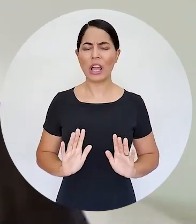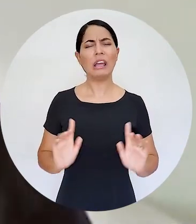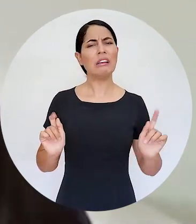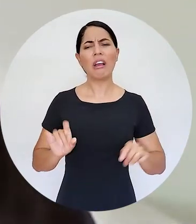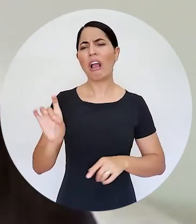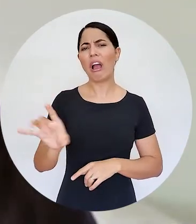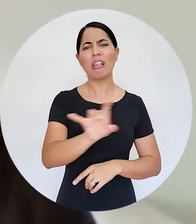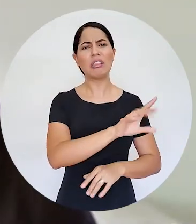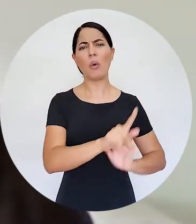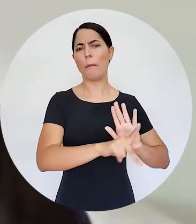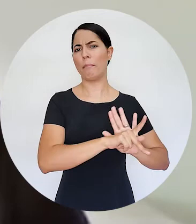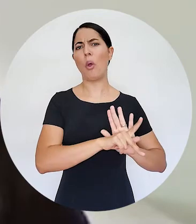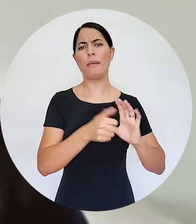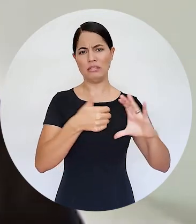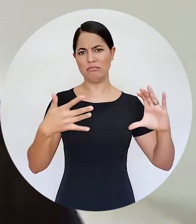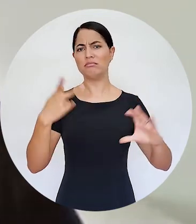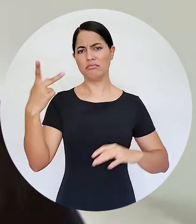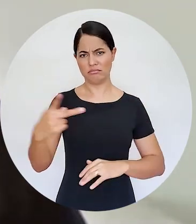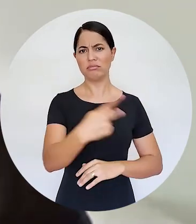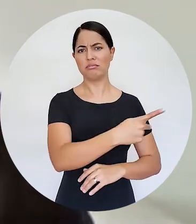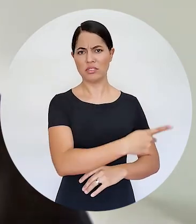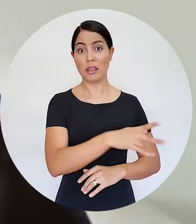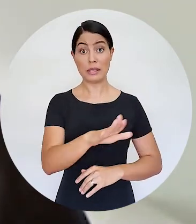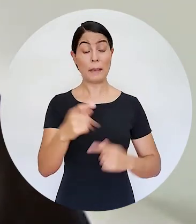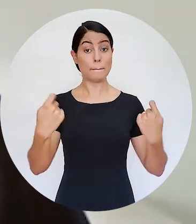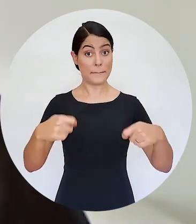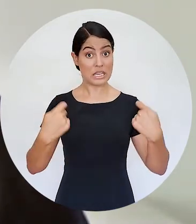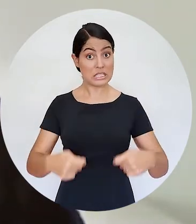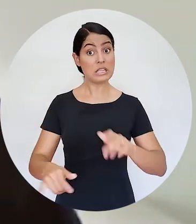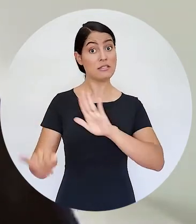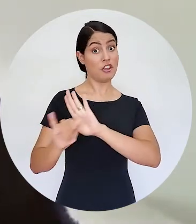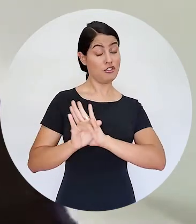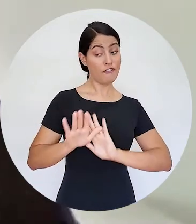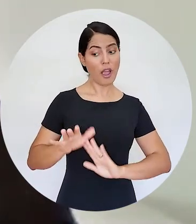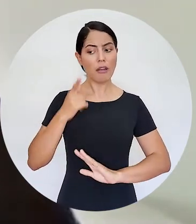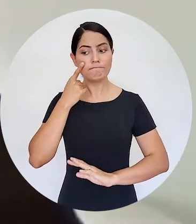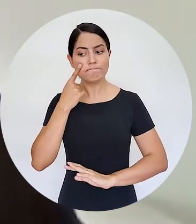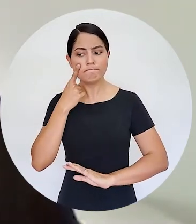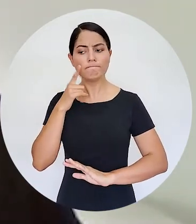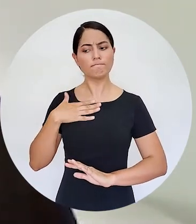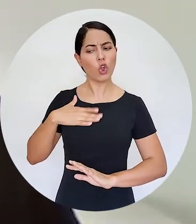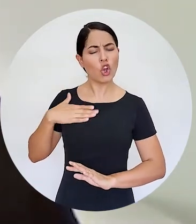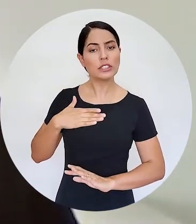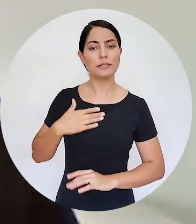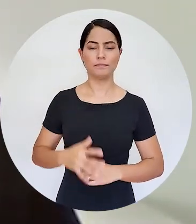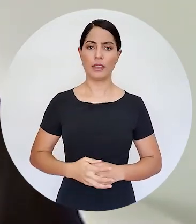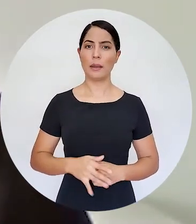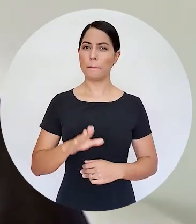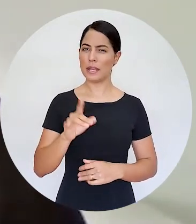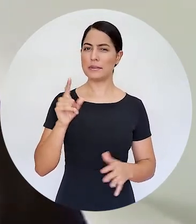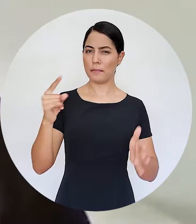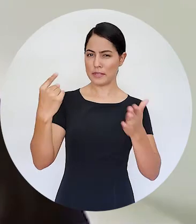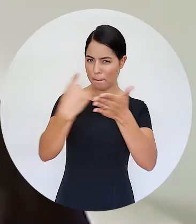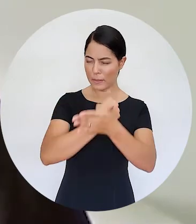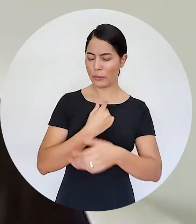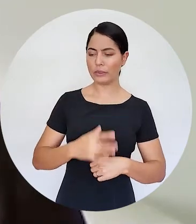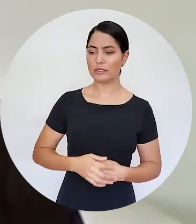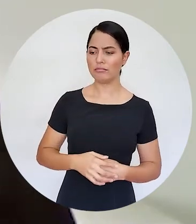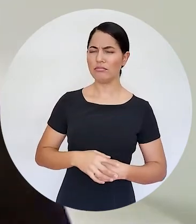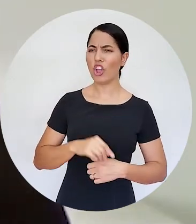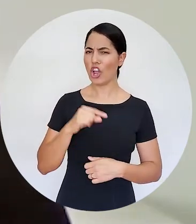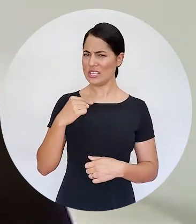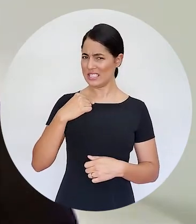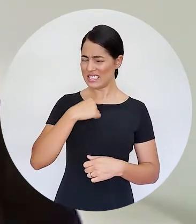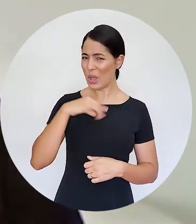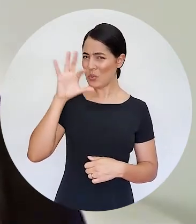você tem que ter afinidade com e agora é se você perguntar você acha que fez Opção